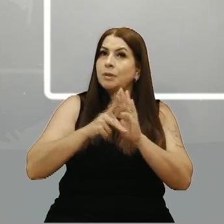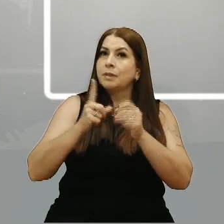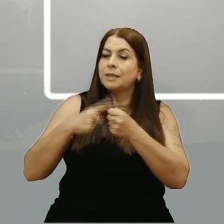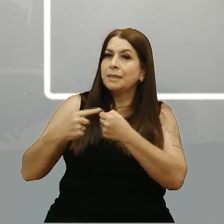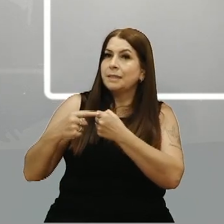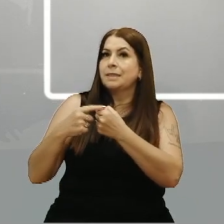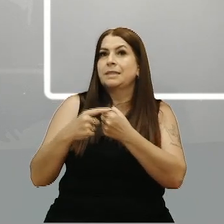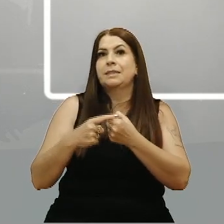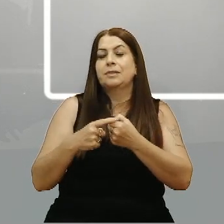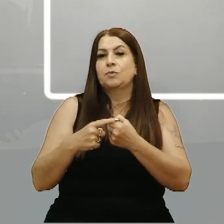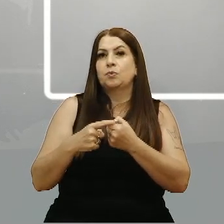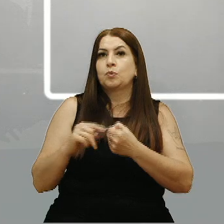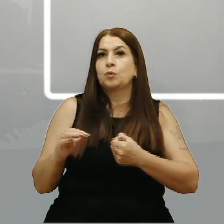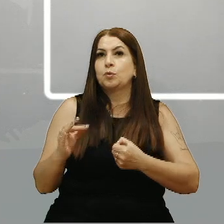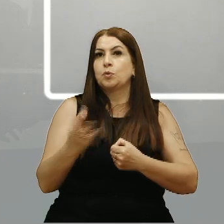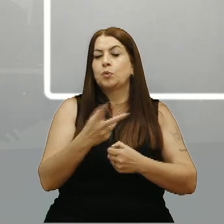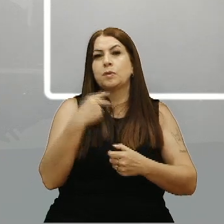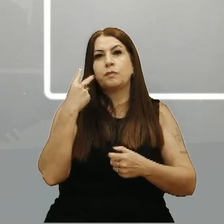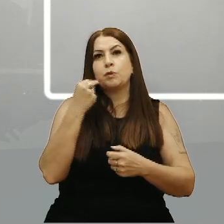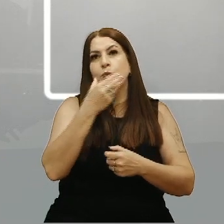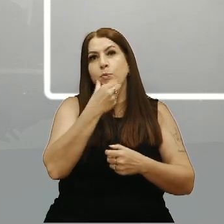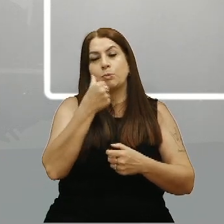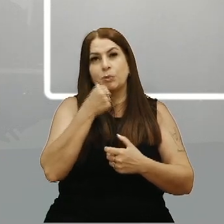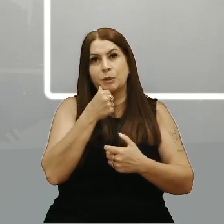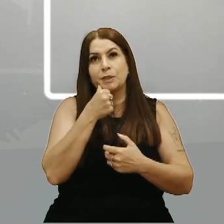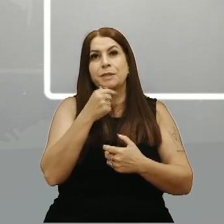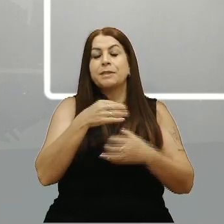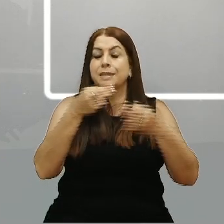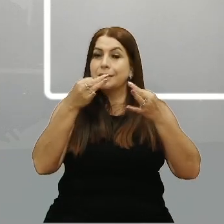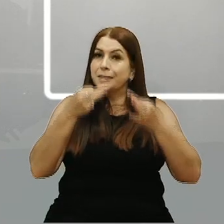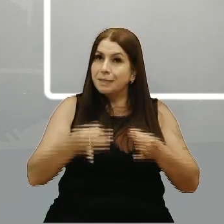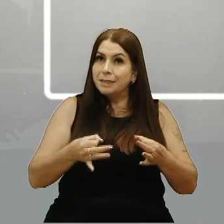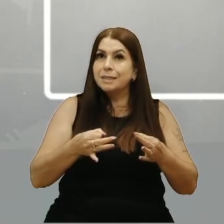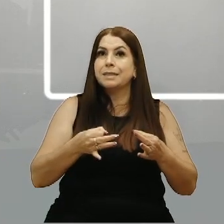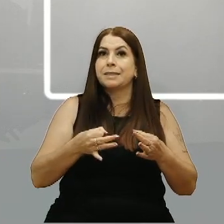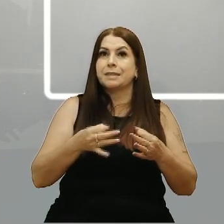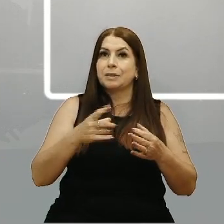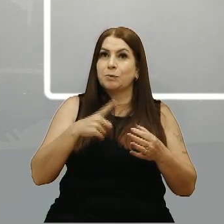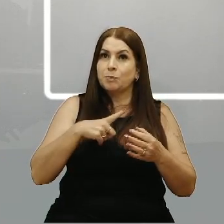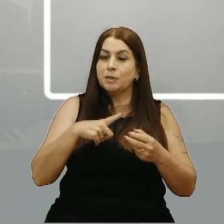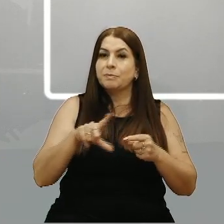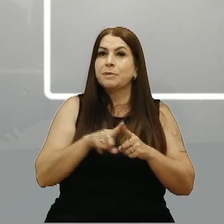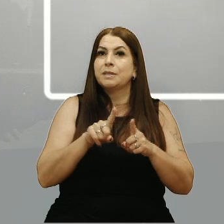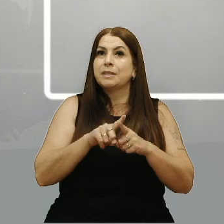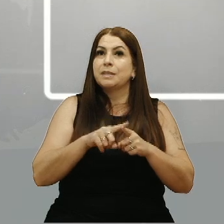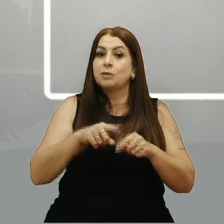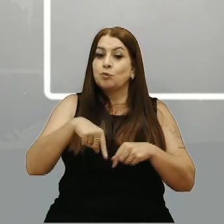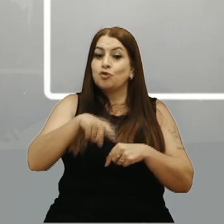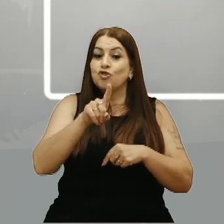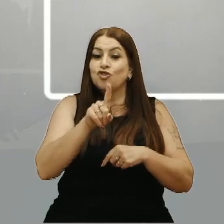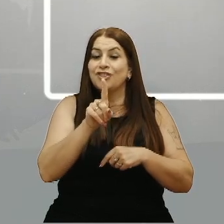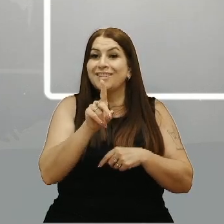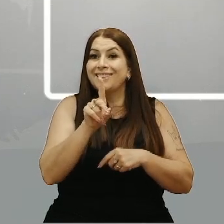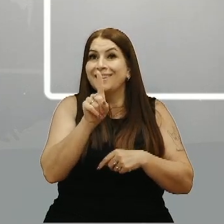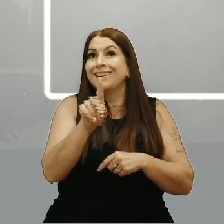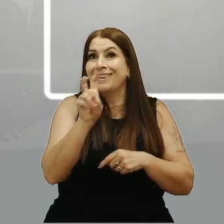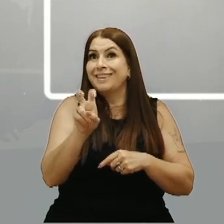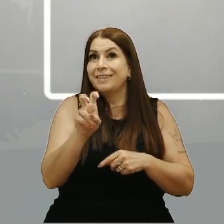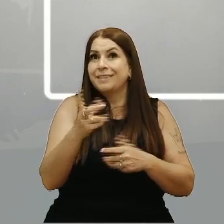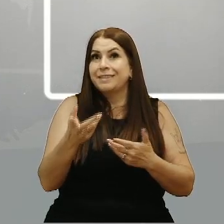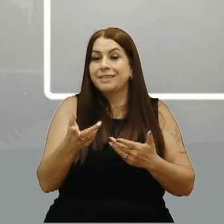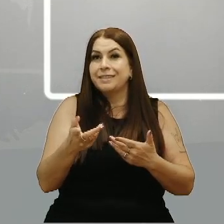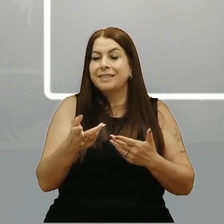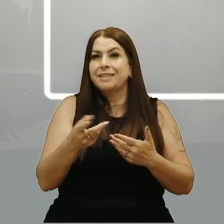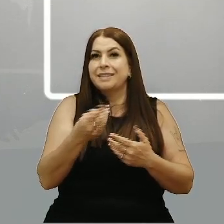cidade. Todos os vereadores e vereadoras aqui, tenho certeza que passaram por isso. Nós estamos recém no dia 15. Eu tirei